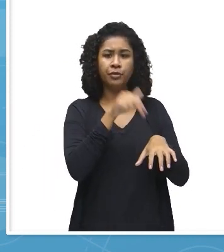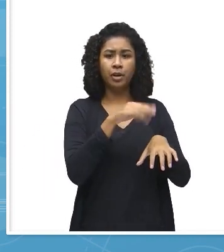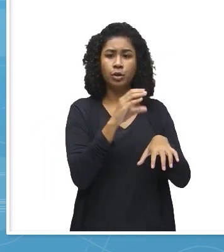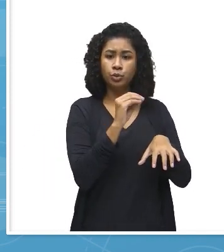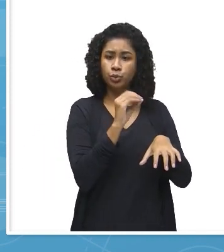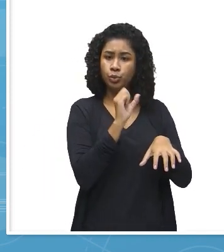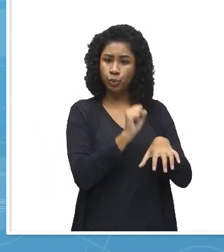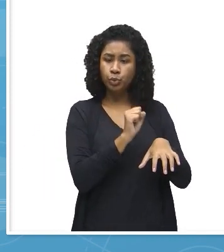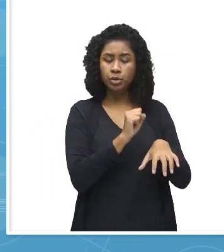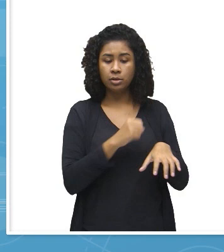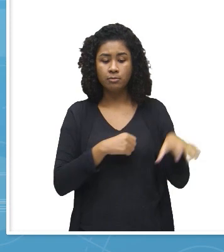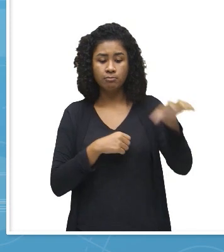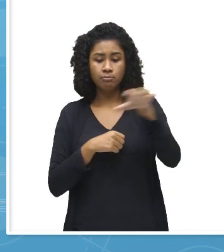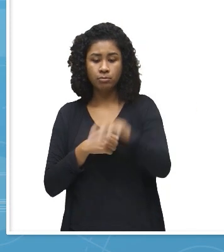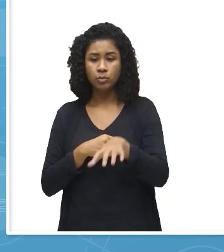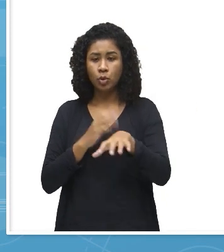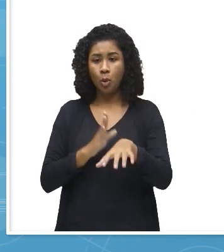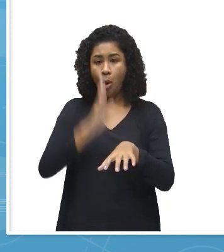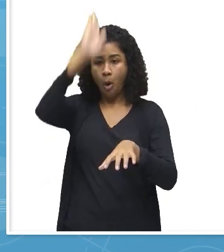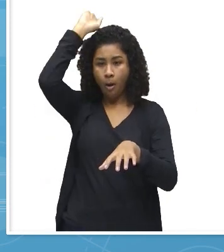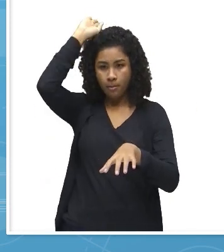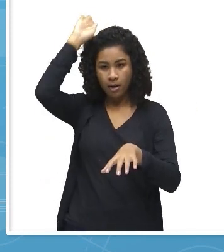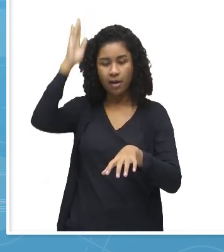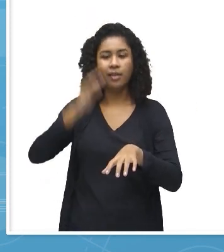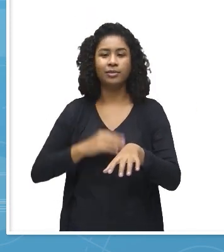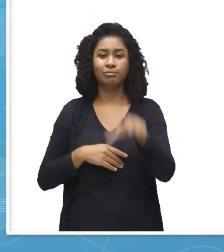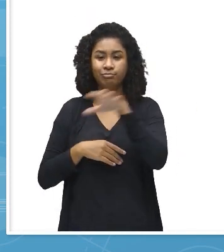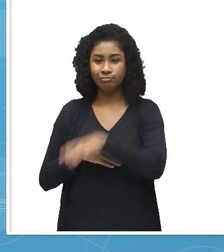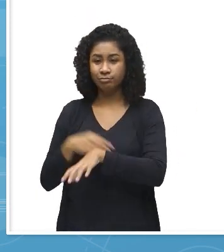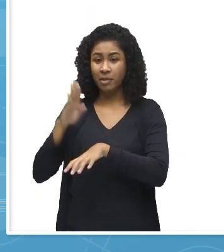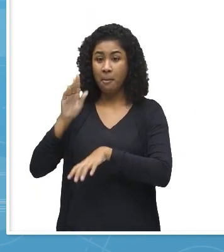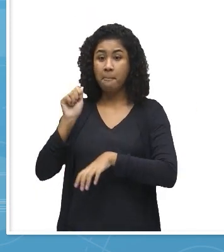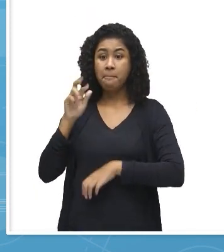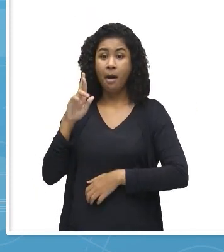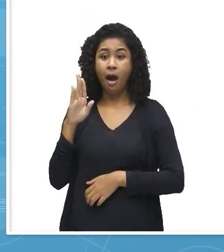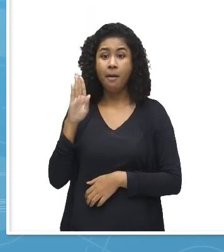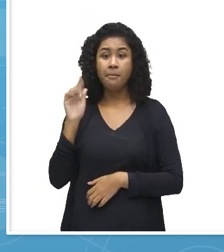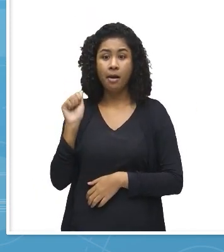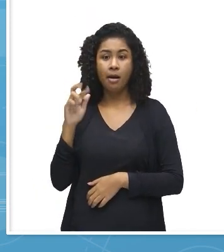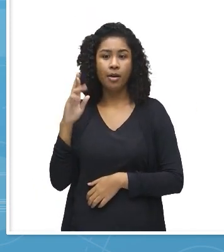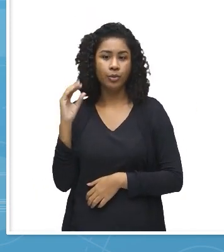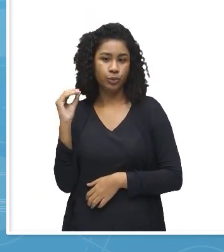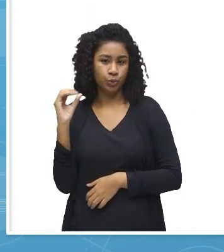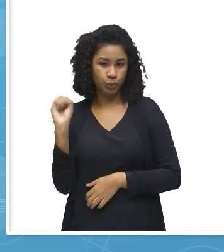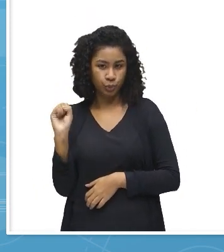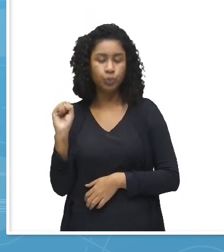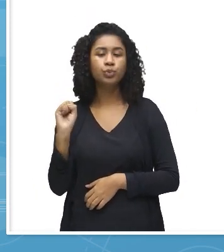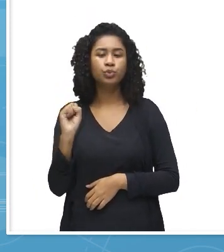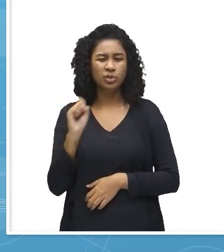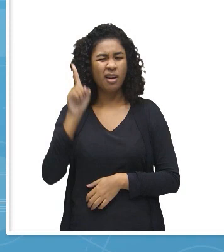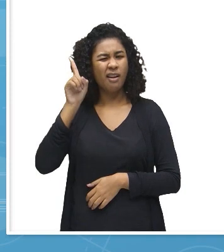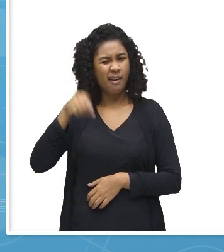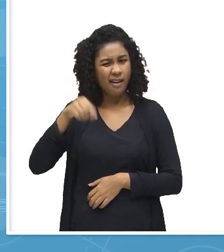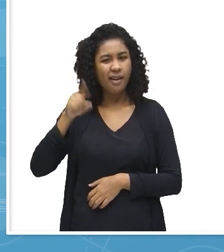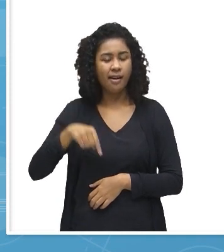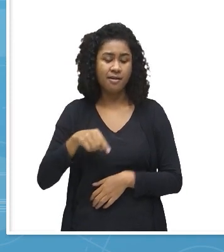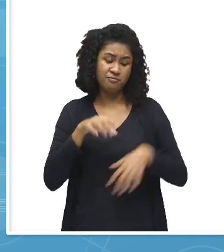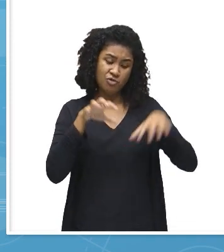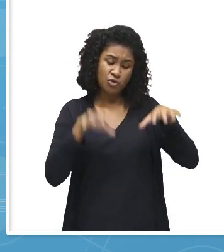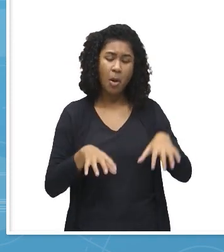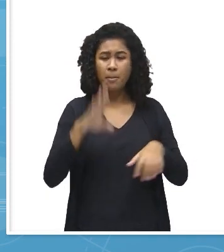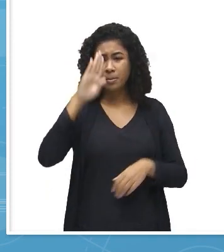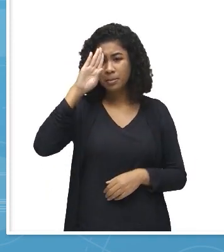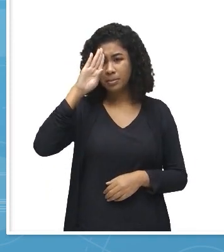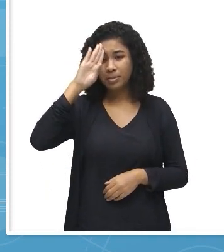povos bárbaros. A gente vê aí que os povos bárbaros e os romanos é que vão aí estar